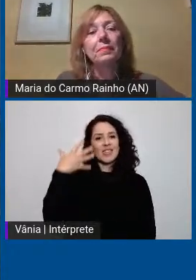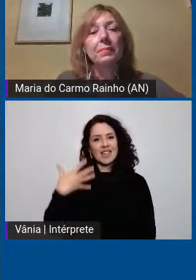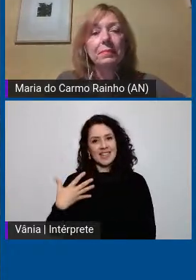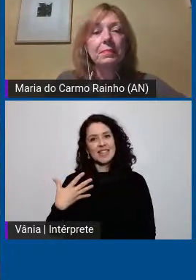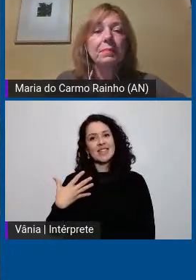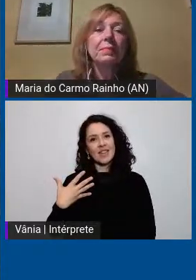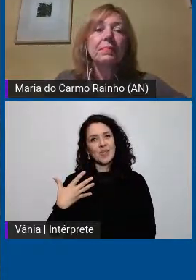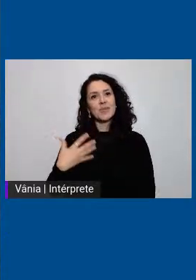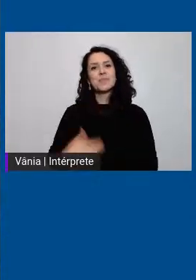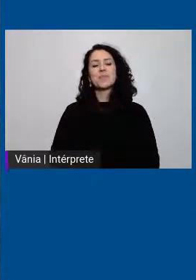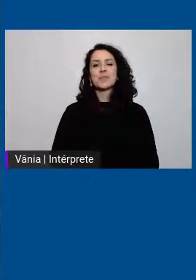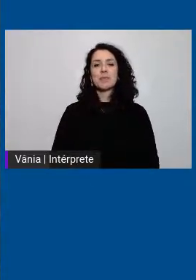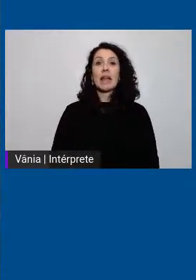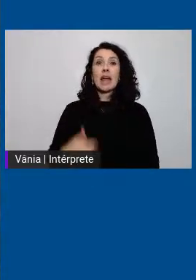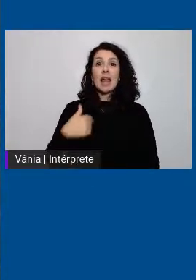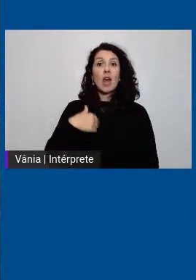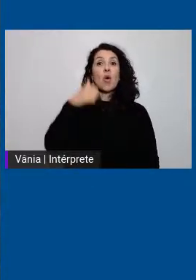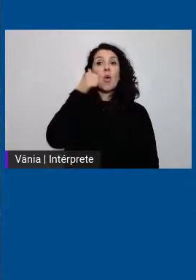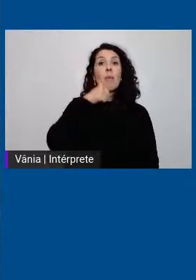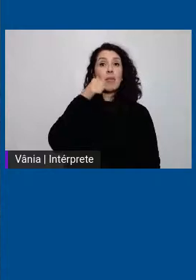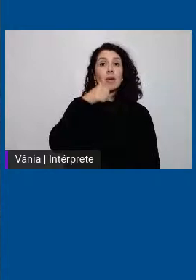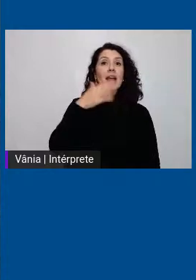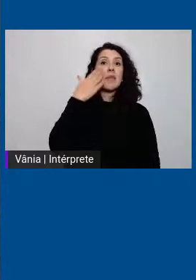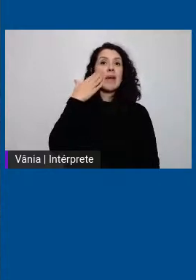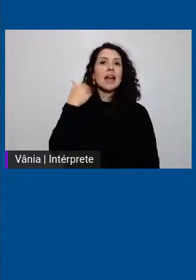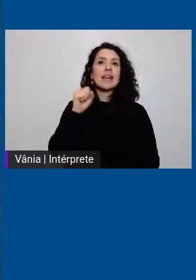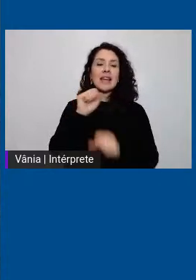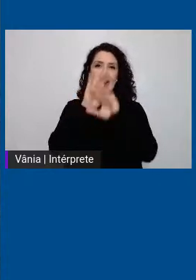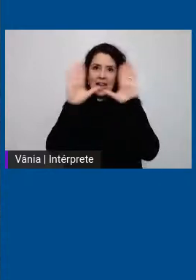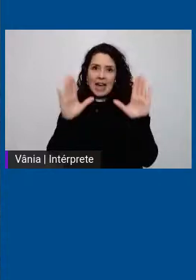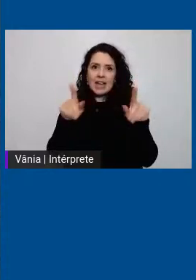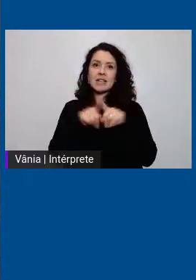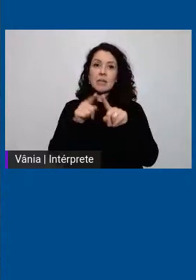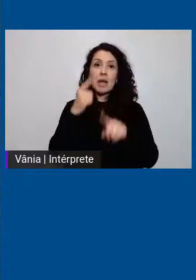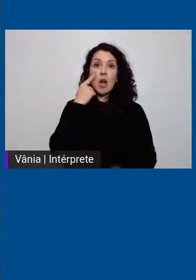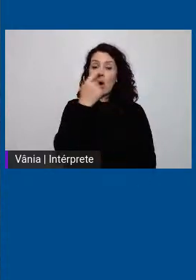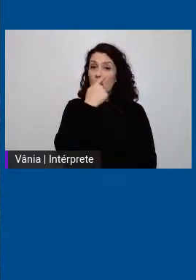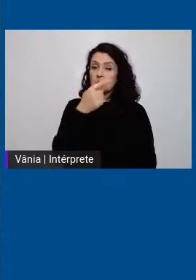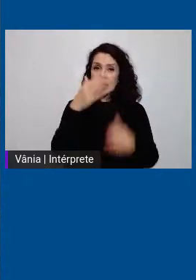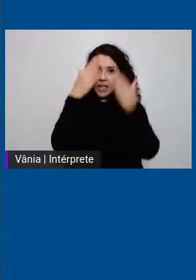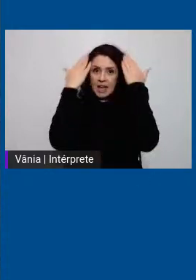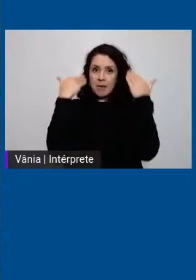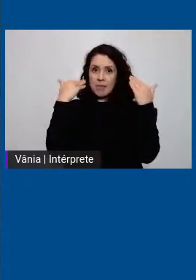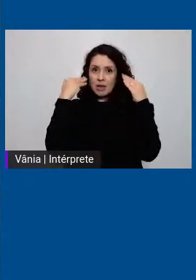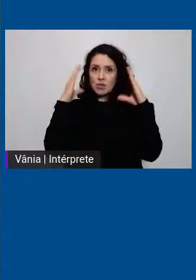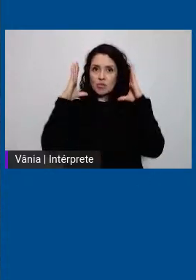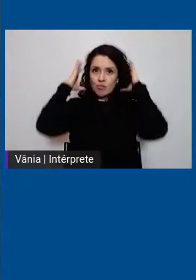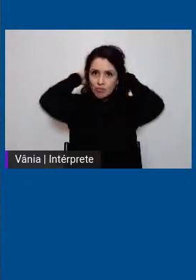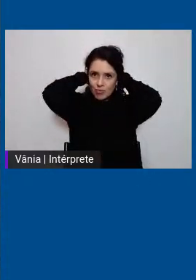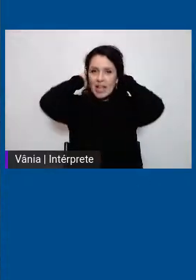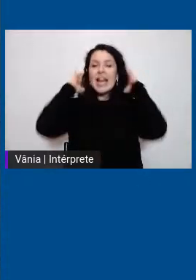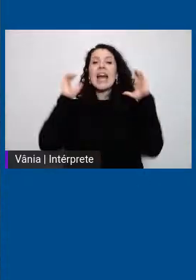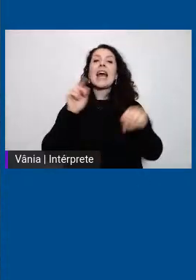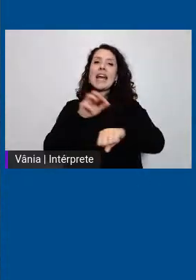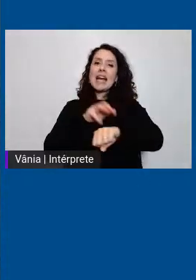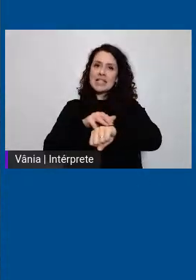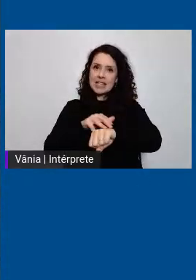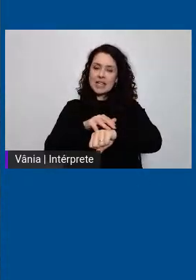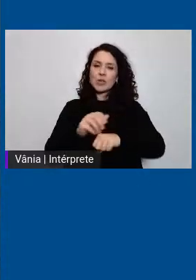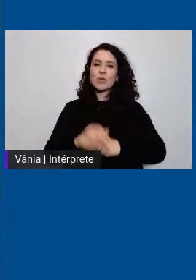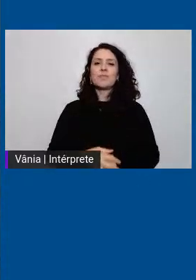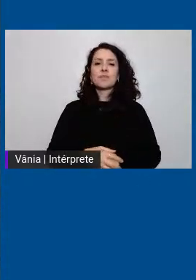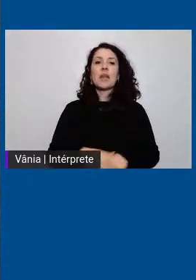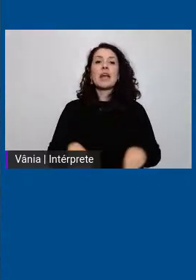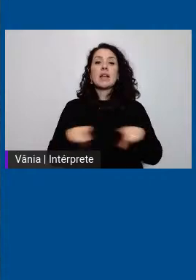autodescrição. Eu sou uma mulher de pele clara, olhos e cabelos castanhos, cabelos presos num rabo de cavalo. Eu estou usando uma